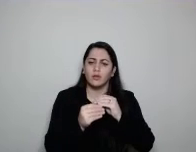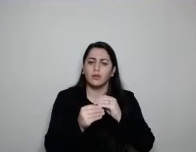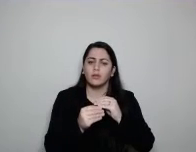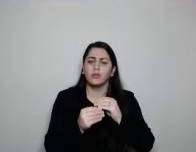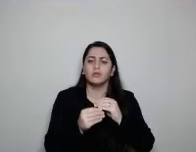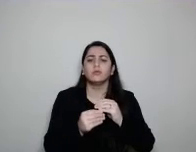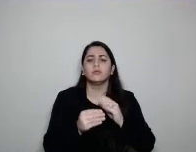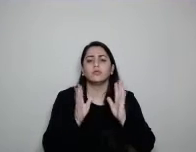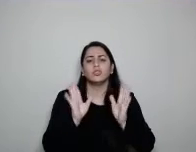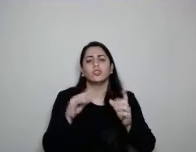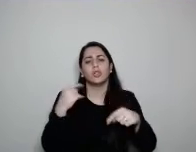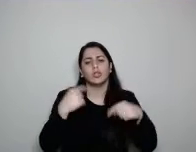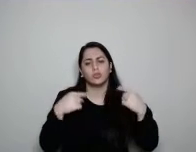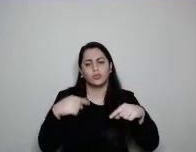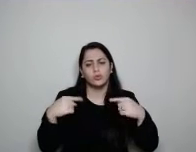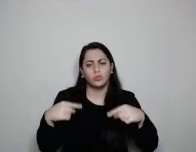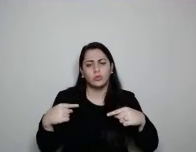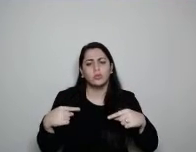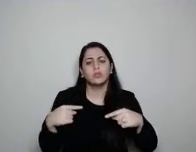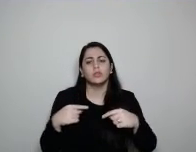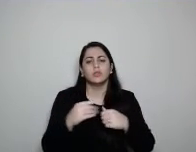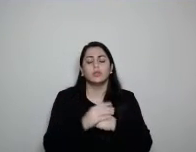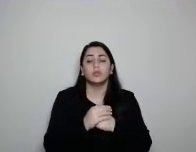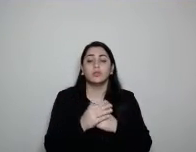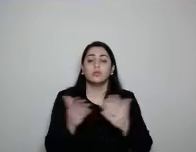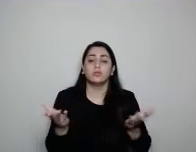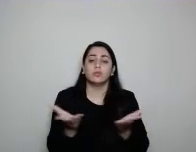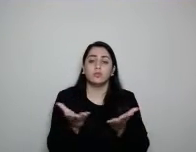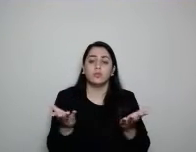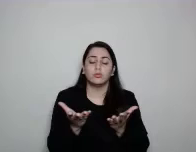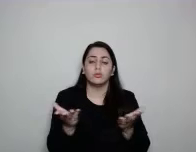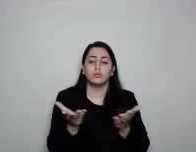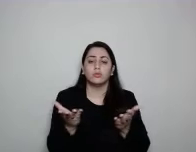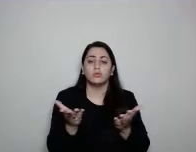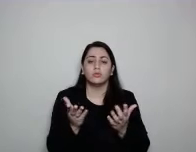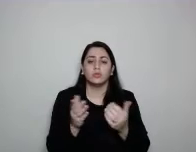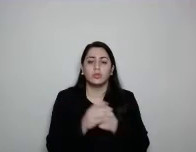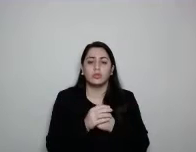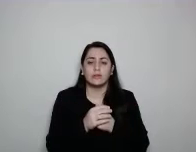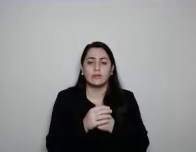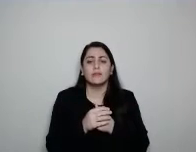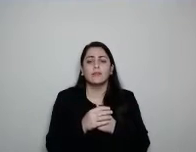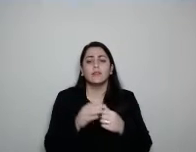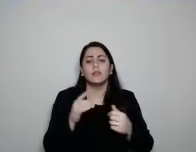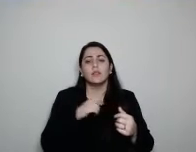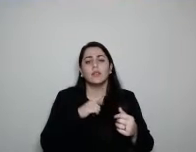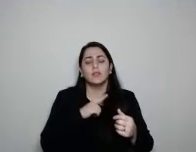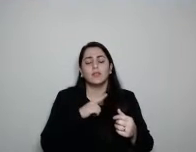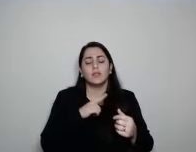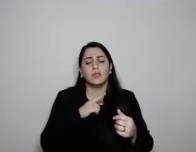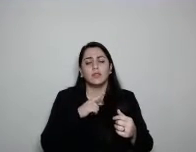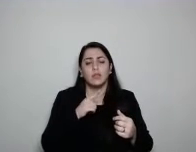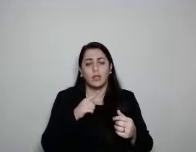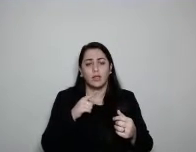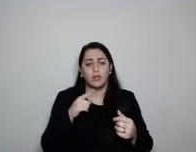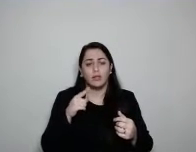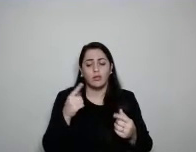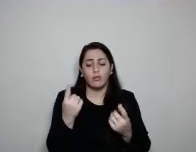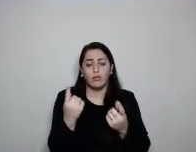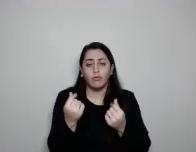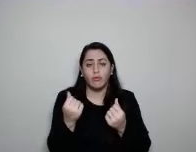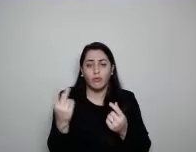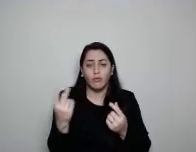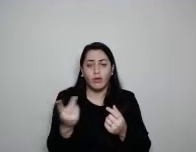que hoje Vossa Excelência e todos os outros têm acesso a esses valores. Doutor Braz, então, eu sou um homem que